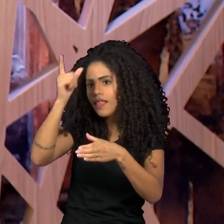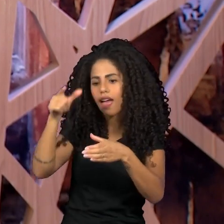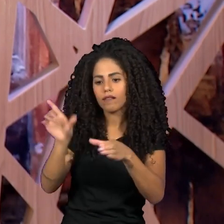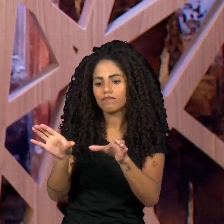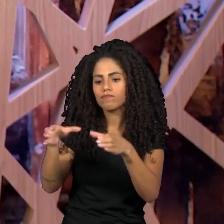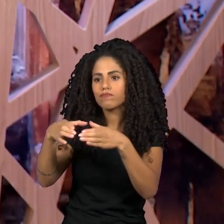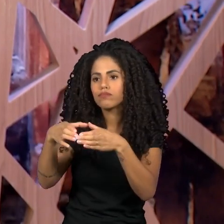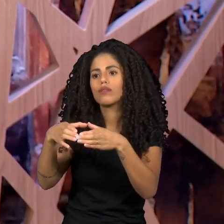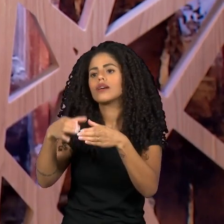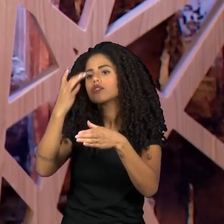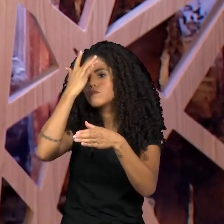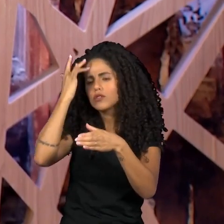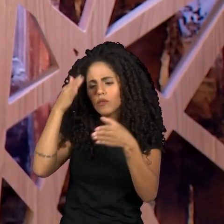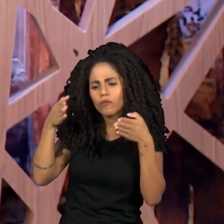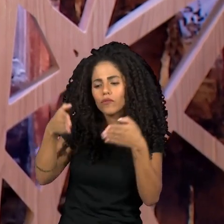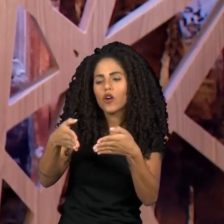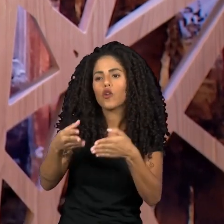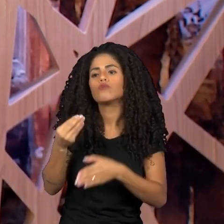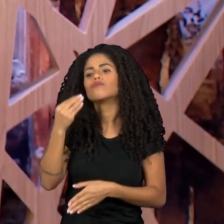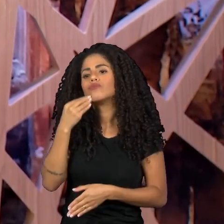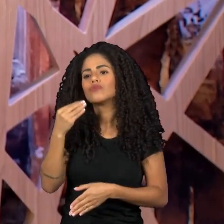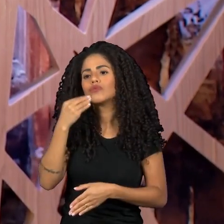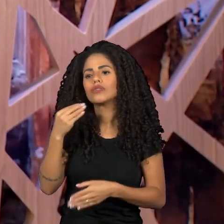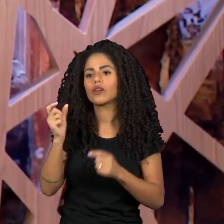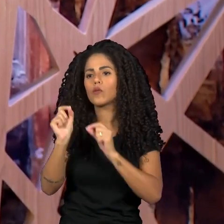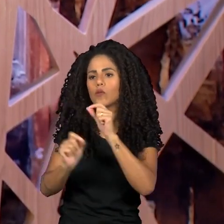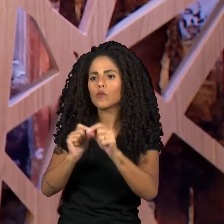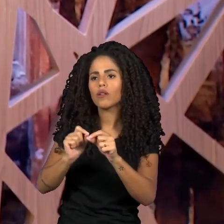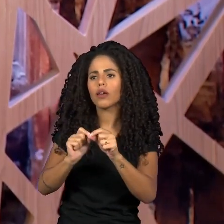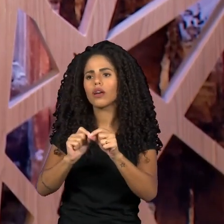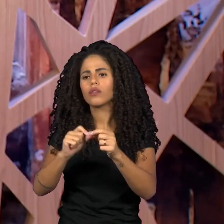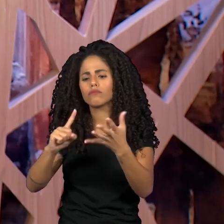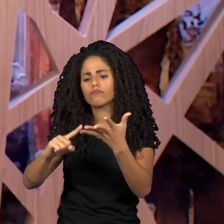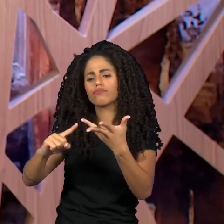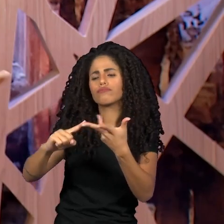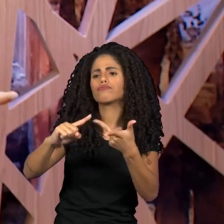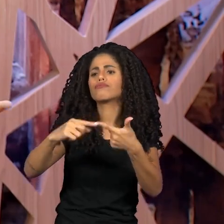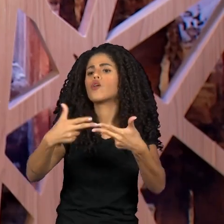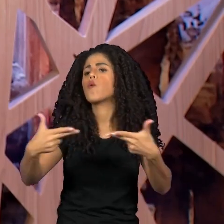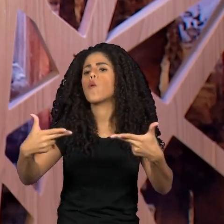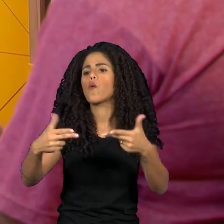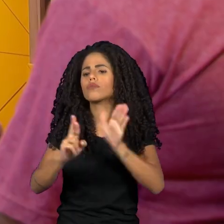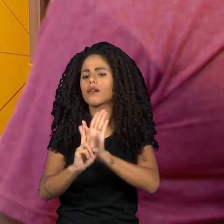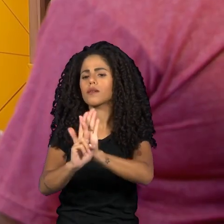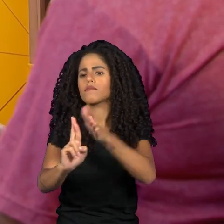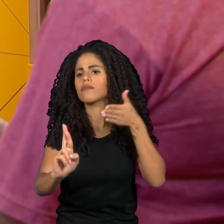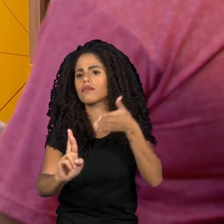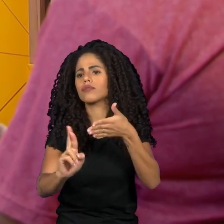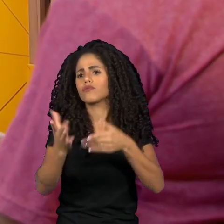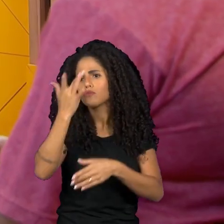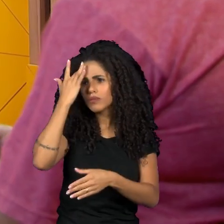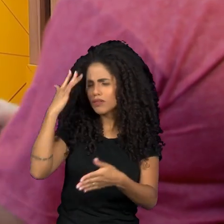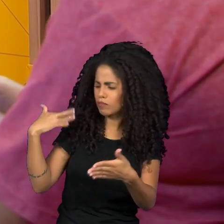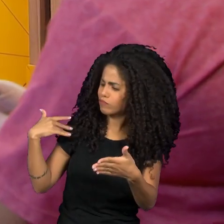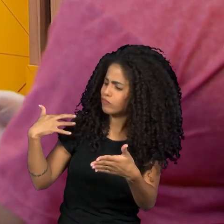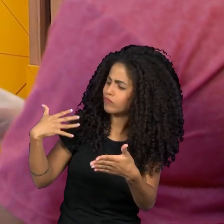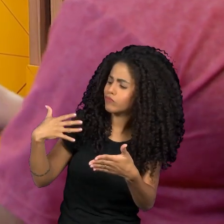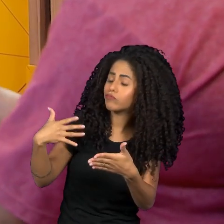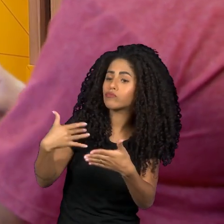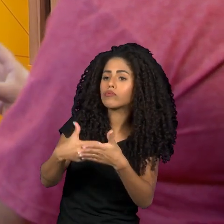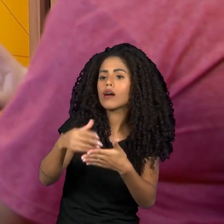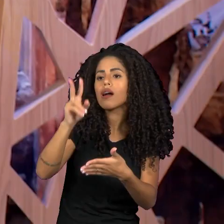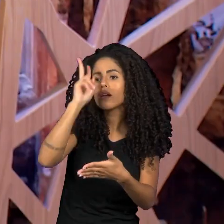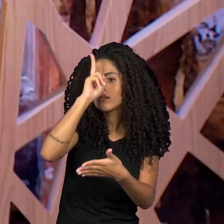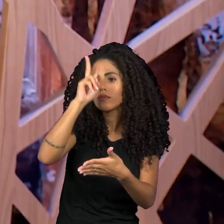mandatos, eles têm um sentido de, primeiro, questionar, inclusive, essa representação histórica do país, né, uma